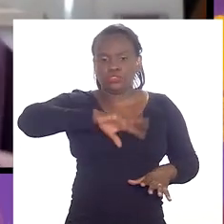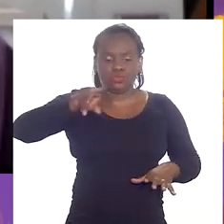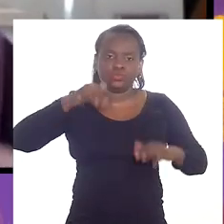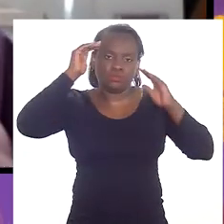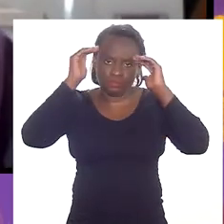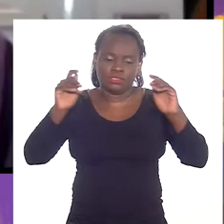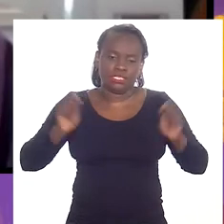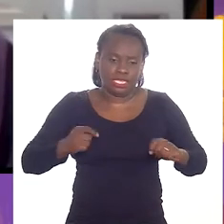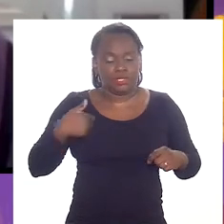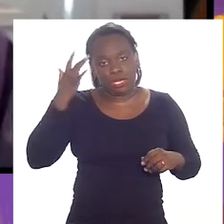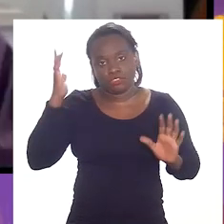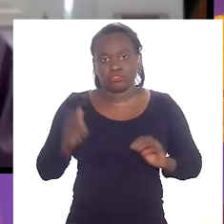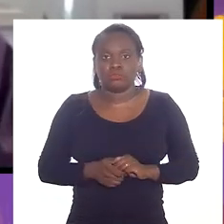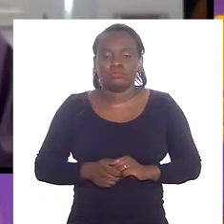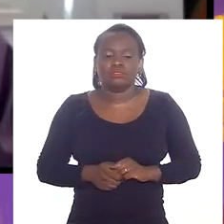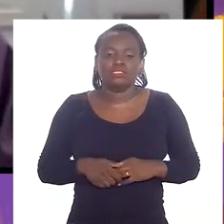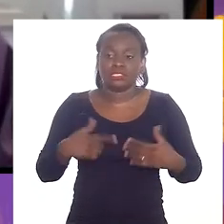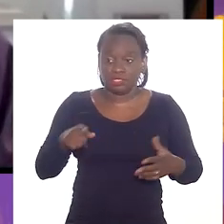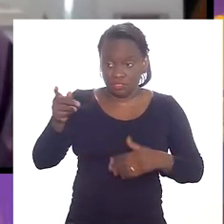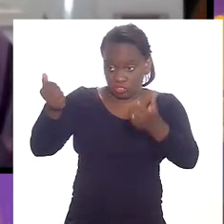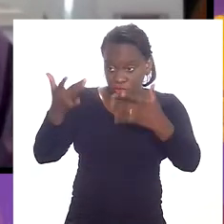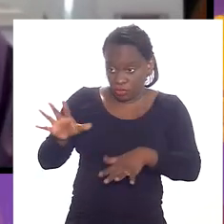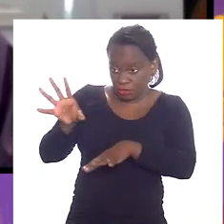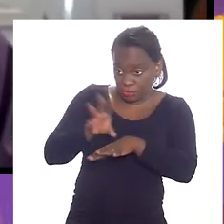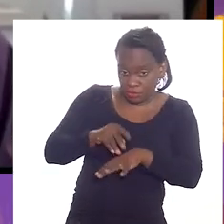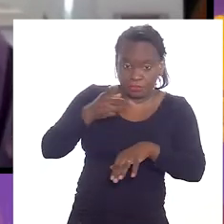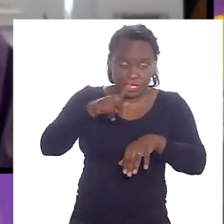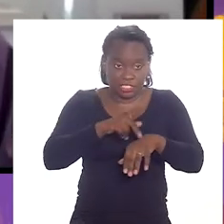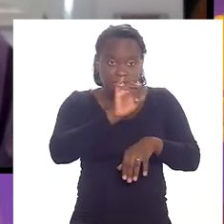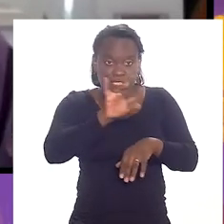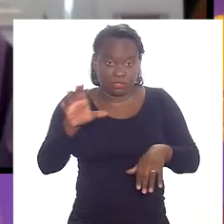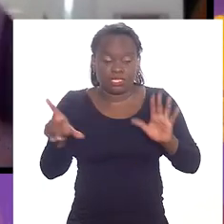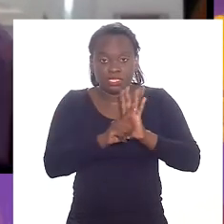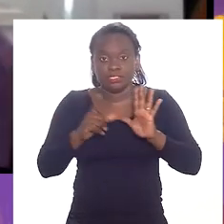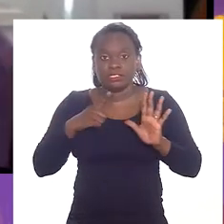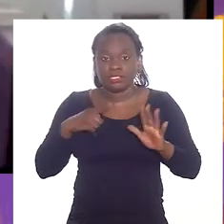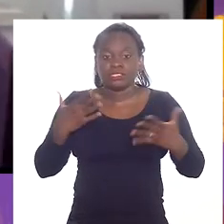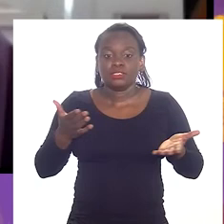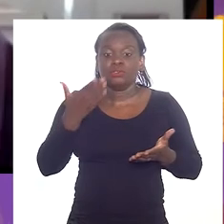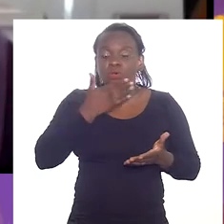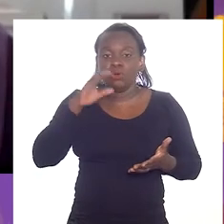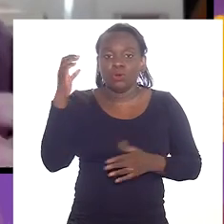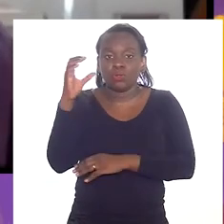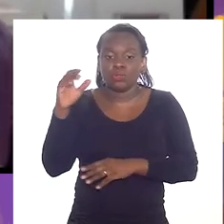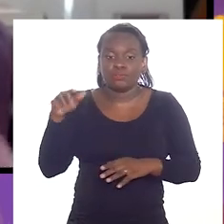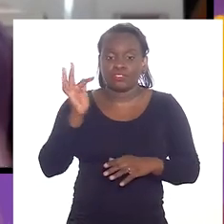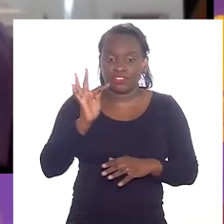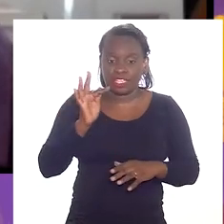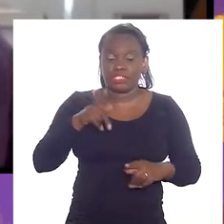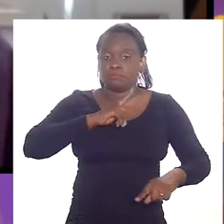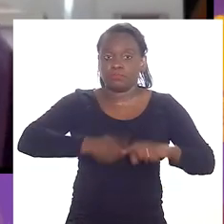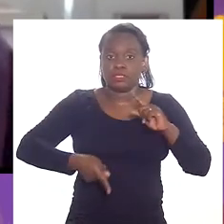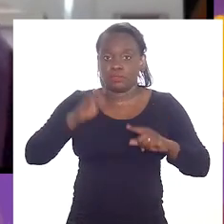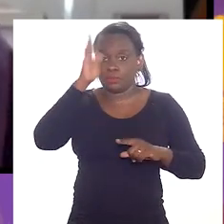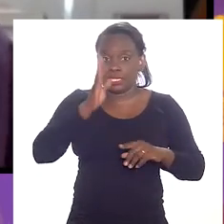lugar. A segunda, que já foi também abordada aqui nessa edição, são as leis. Cada país tem